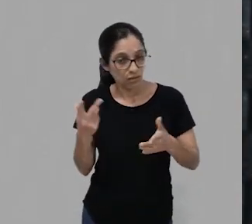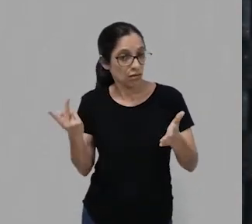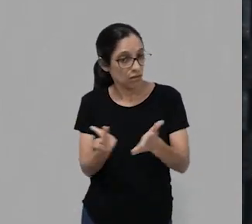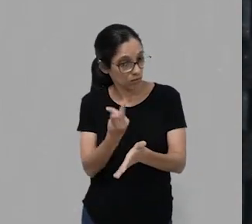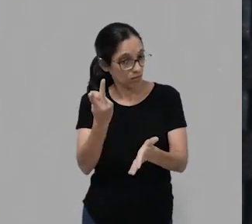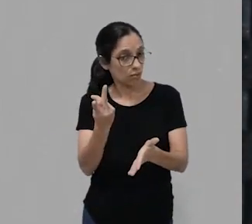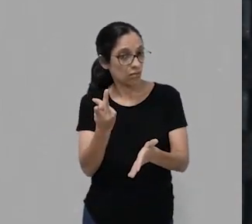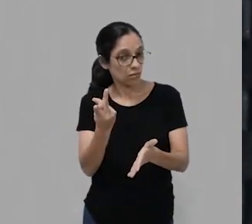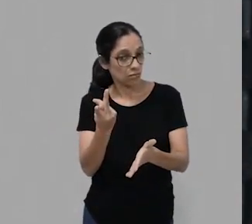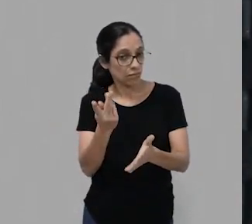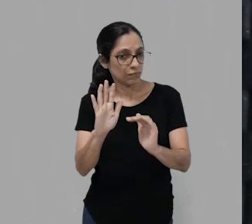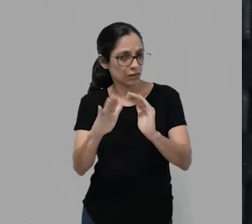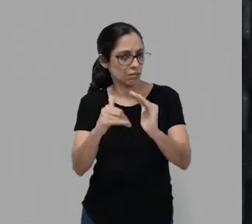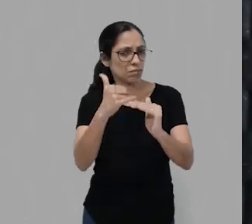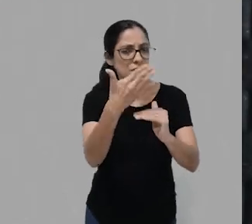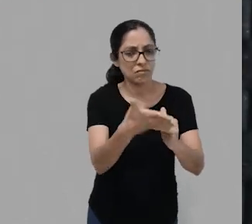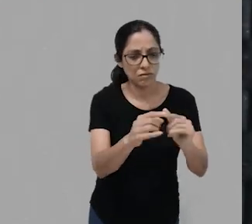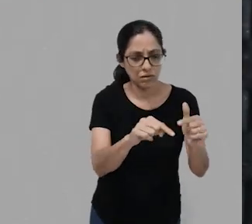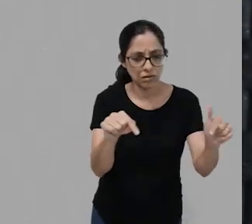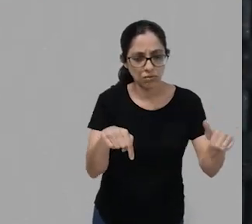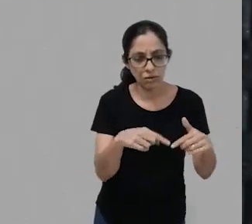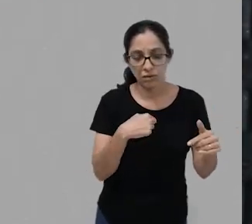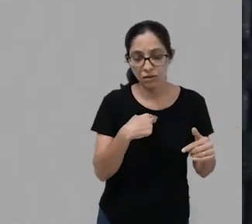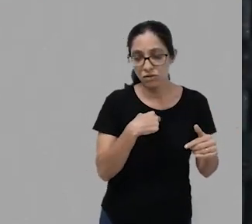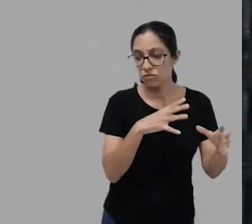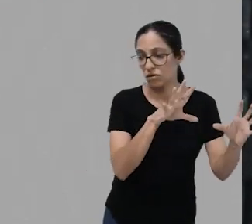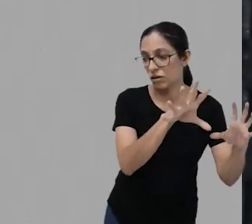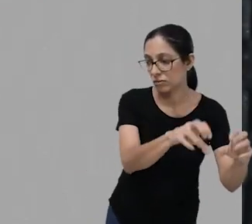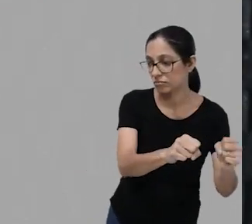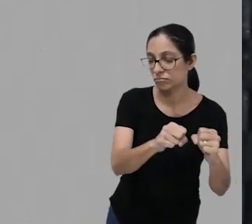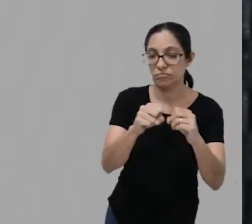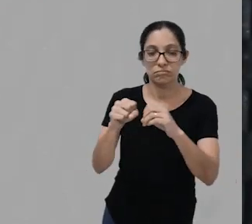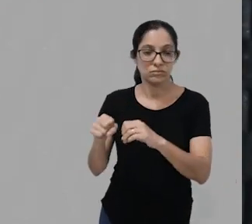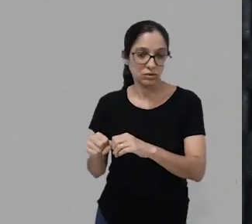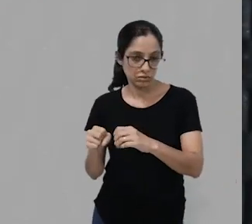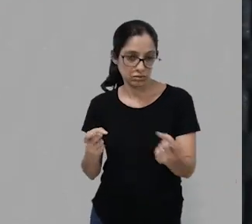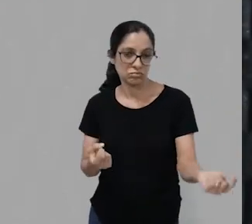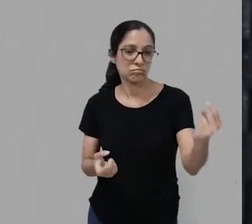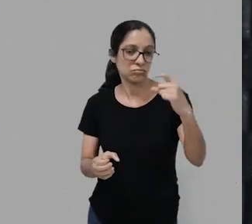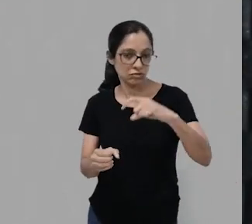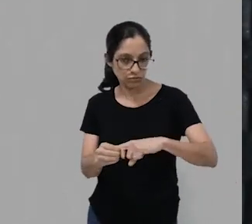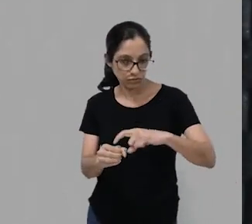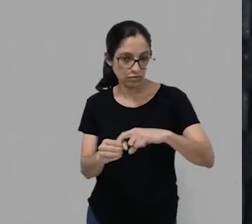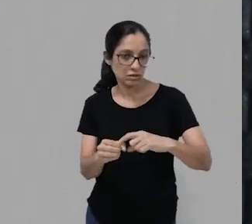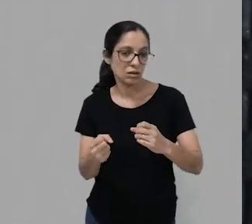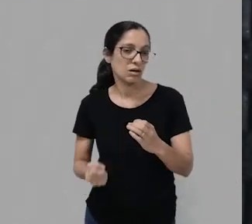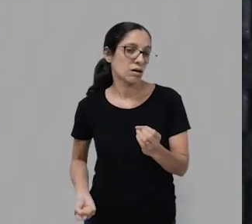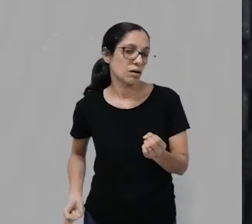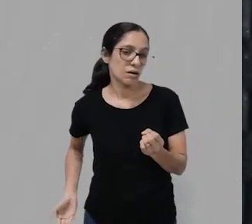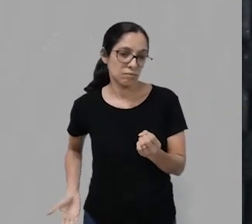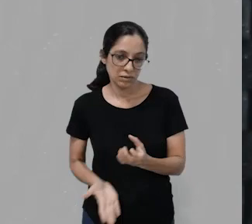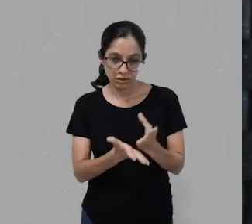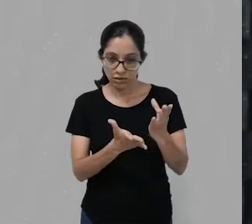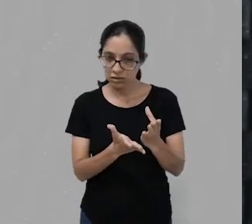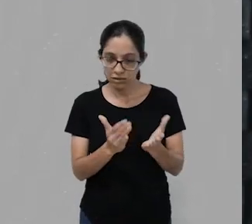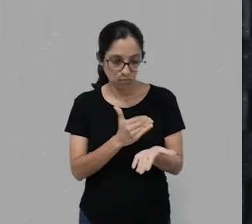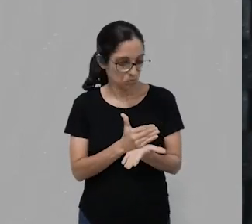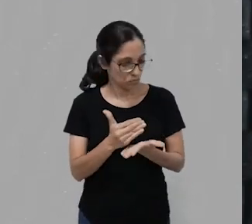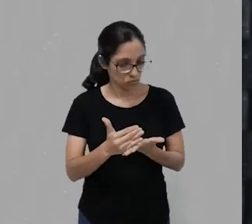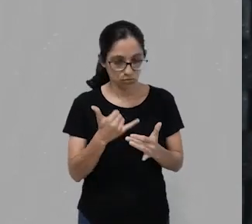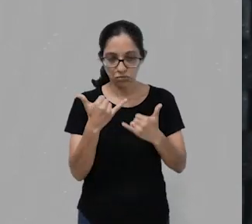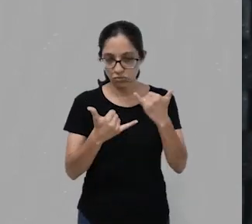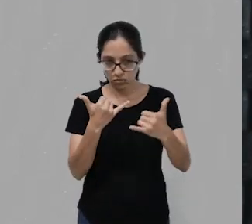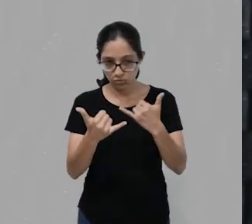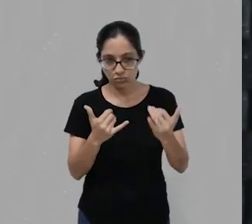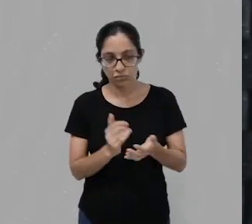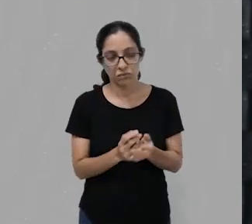a volante que ia para fora da minha quadra, mas eu fui lá e fiz isso. Então, o jogo ele vai continuar. O adversário tem que estar